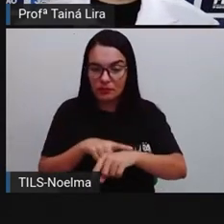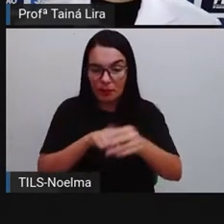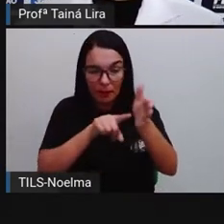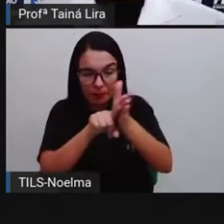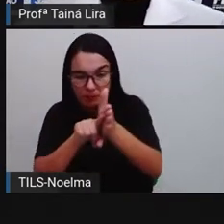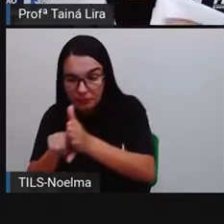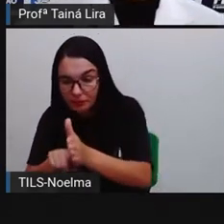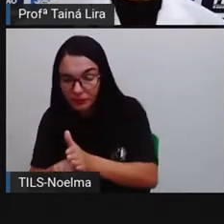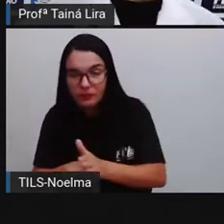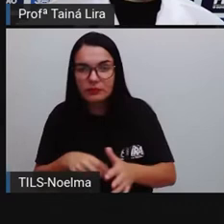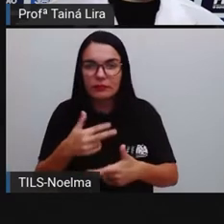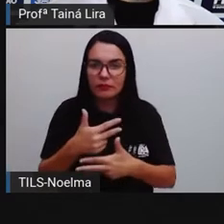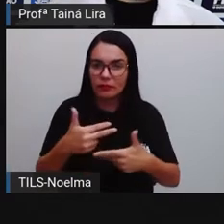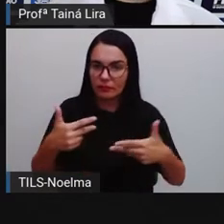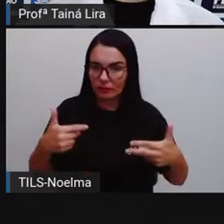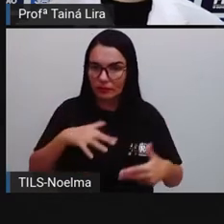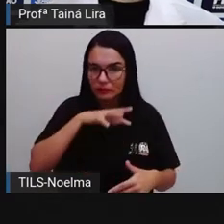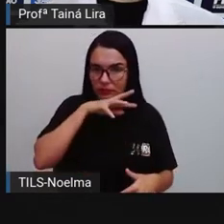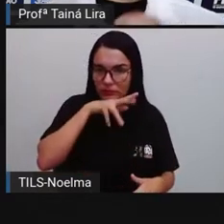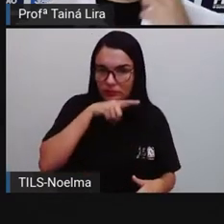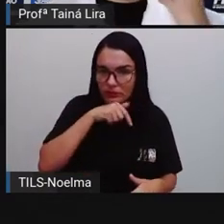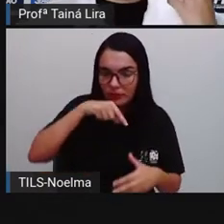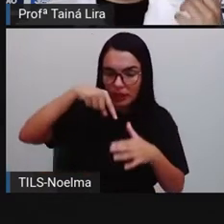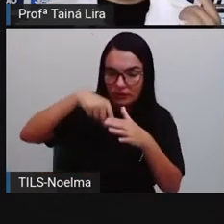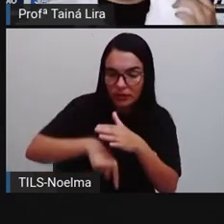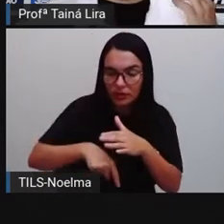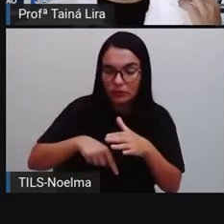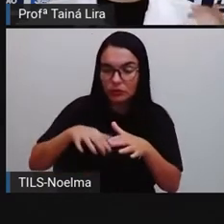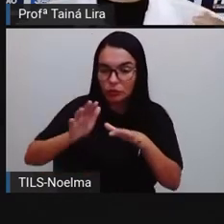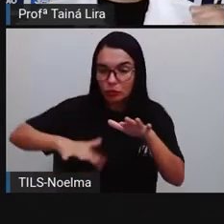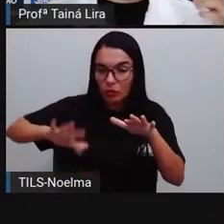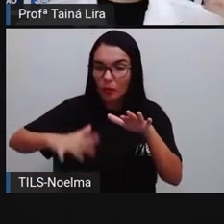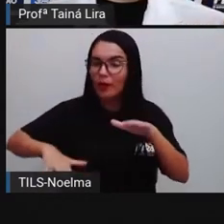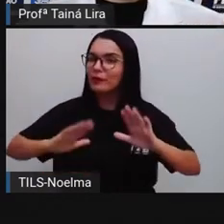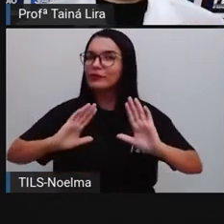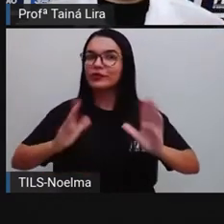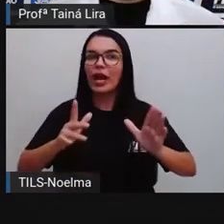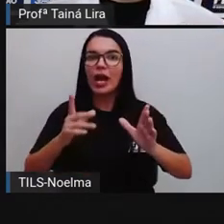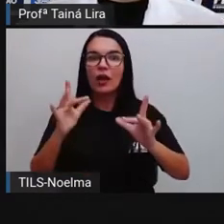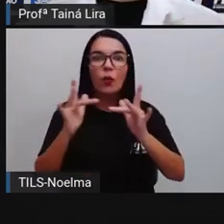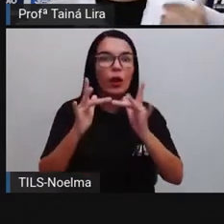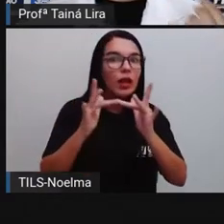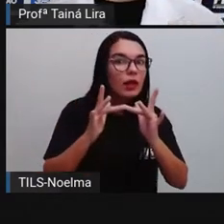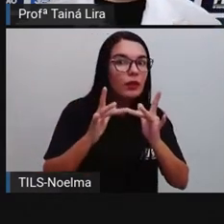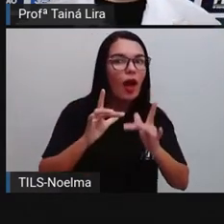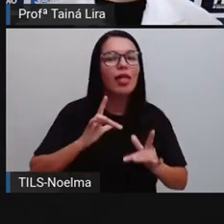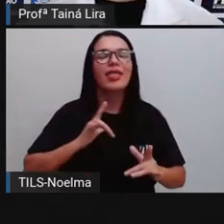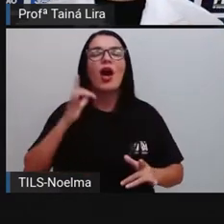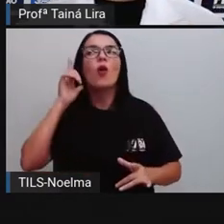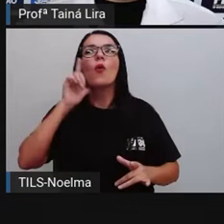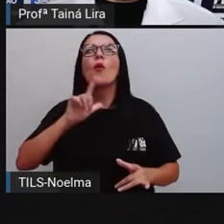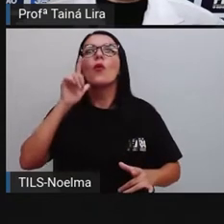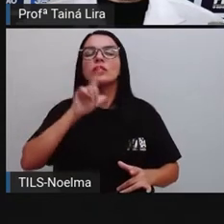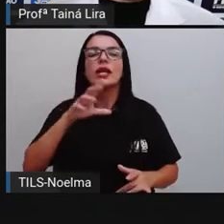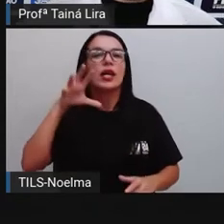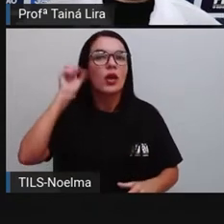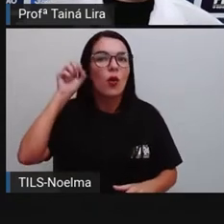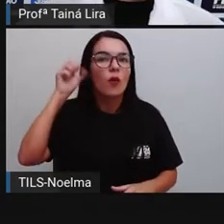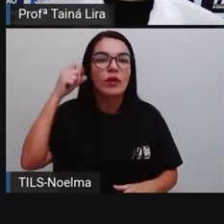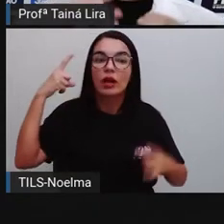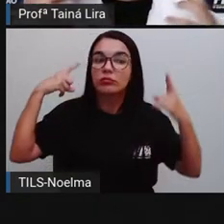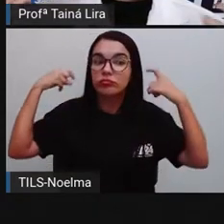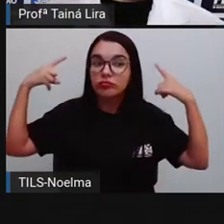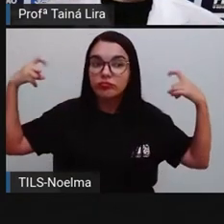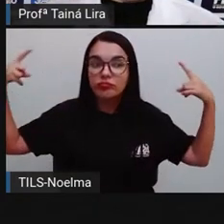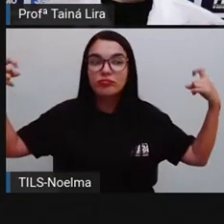ali pesquisando sobre esses animais ele já reconhecem né ouviu o som já sabe que é um golfinho já sabe qual animal